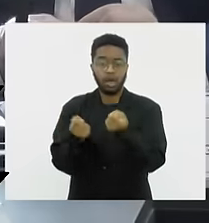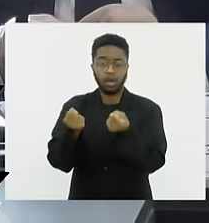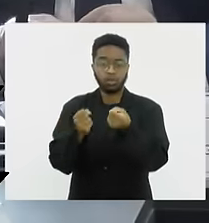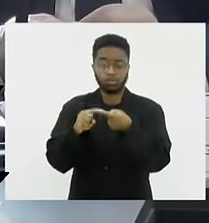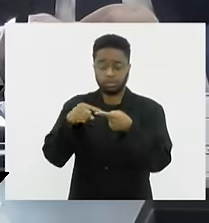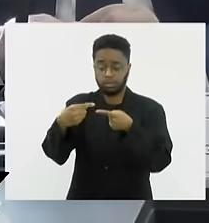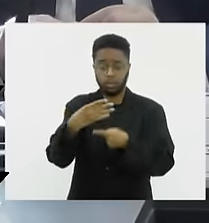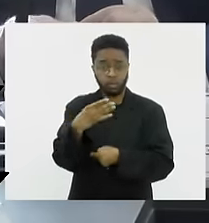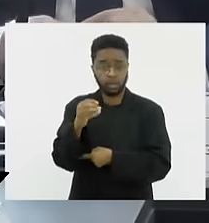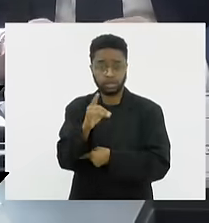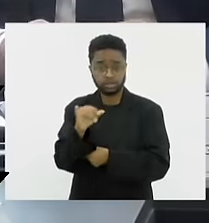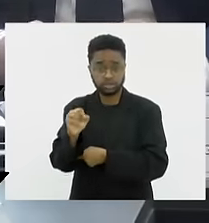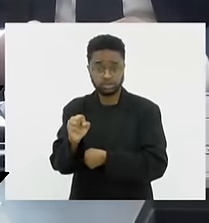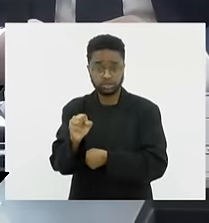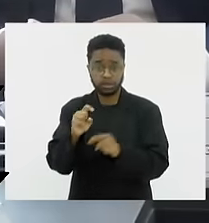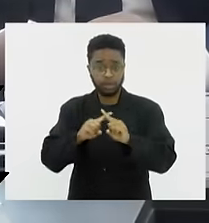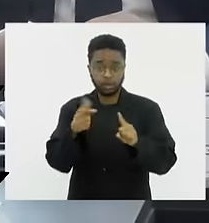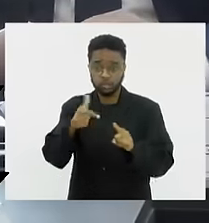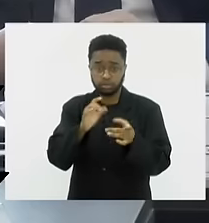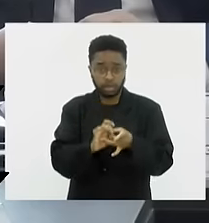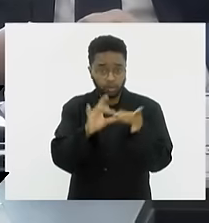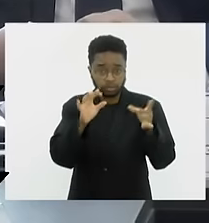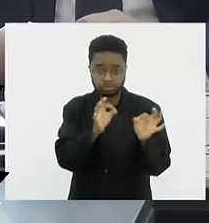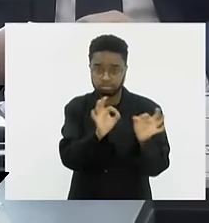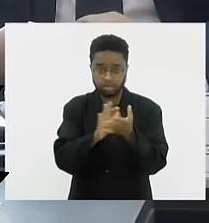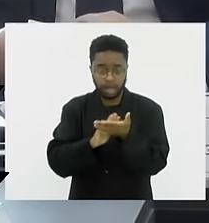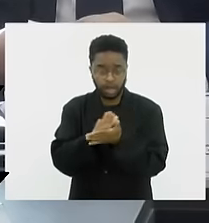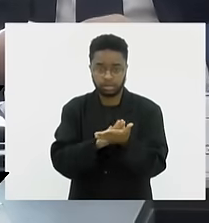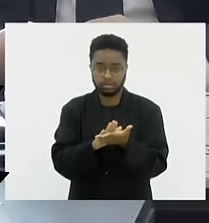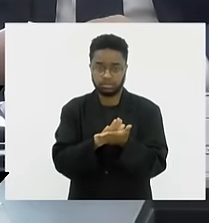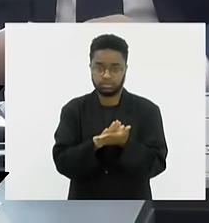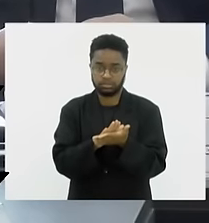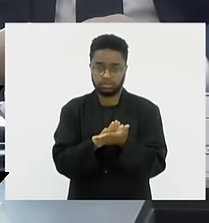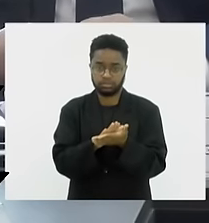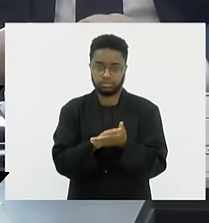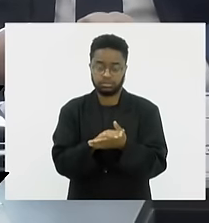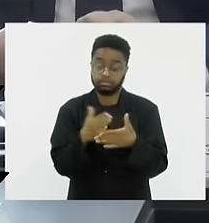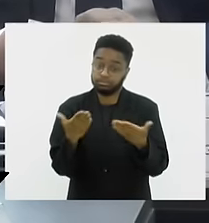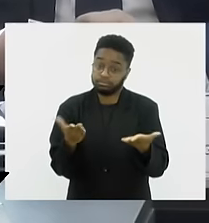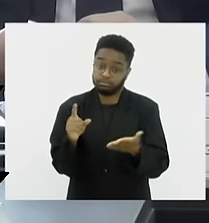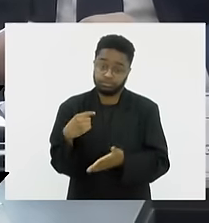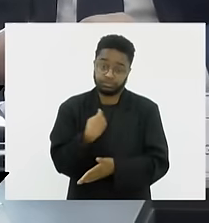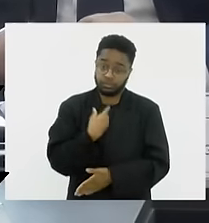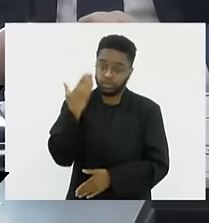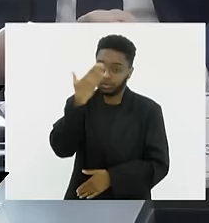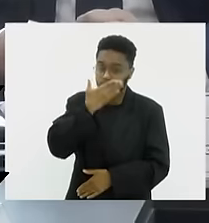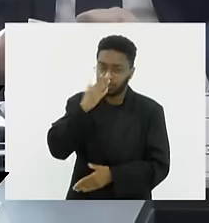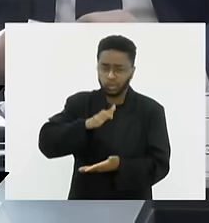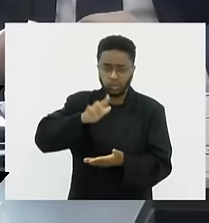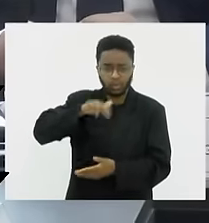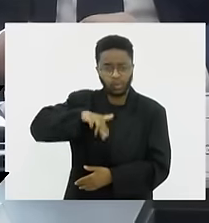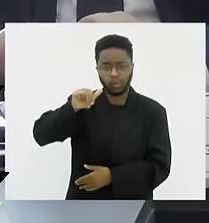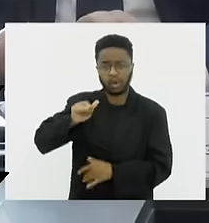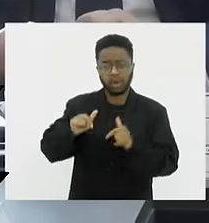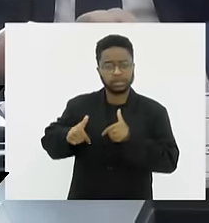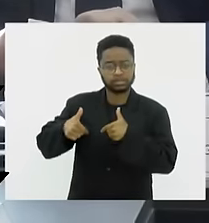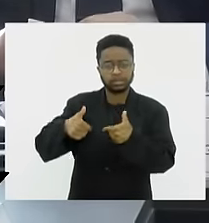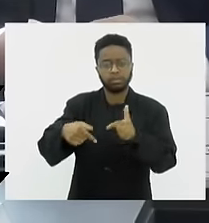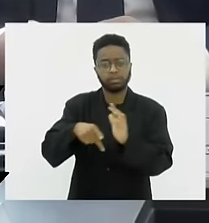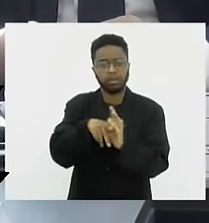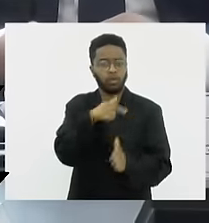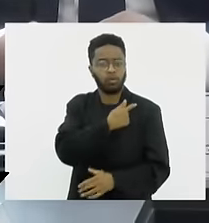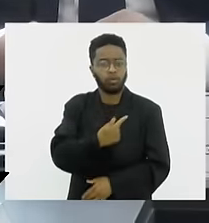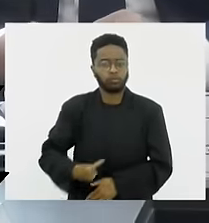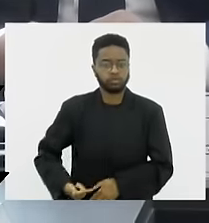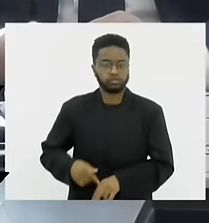dias, 50 dias, sem autorização judicial. Sem autorização judicial. E a gente nunca viu uma atitude enérgica do governo do Estado, principalmente do Detro, em